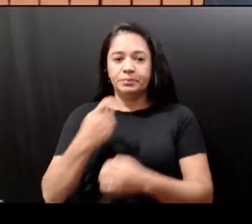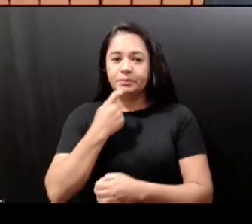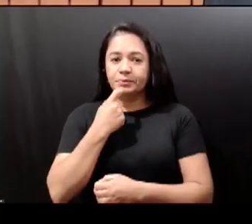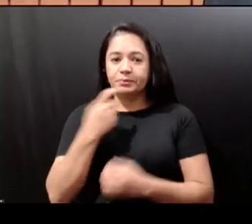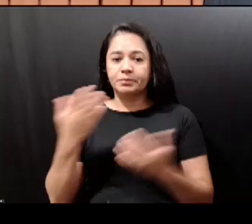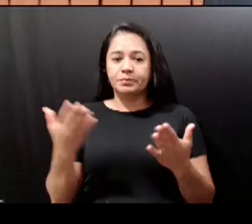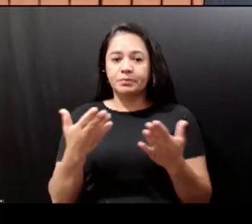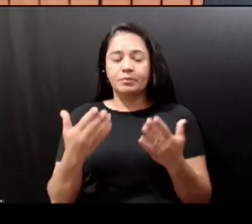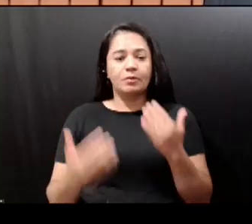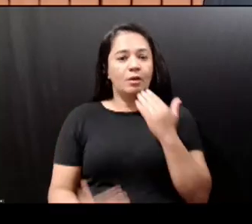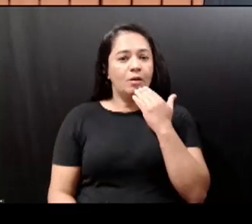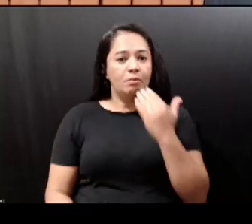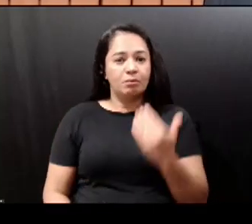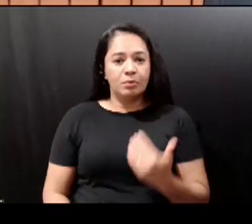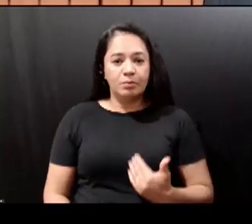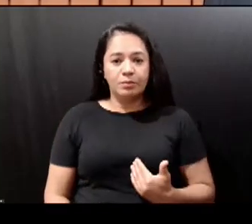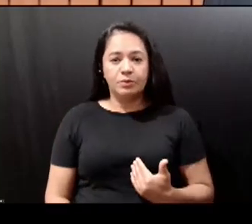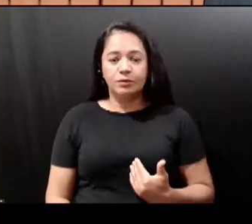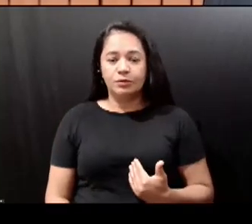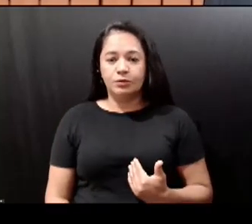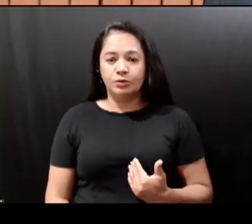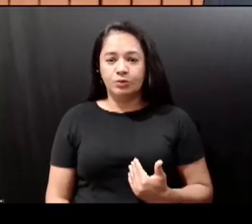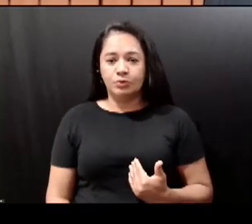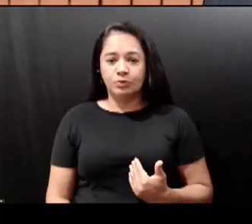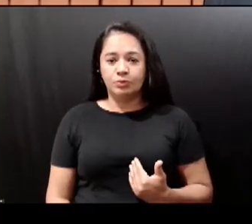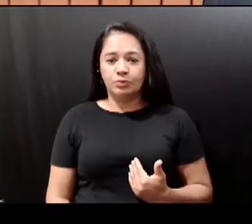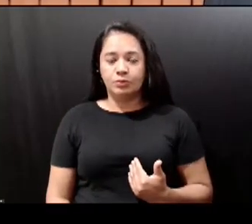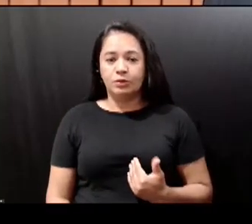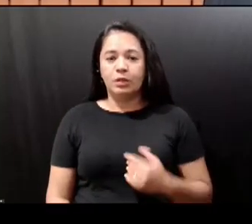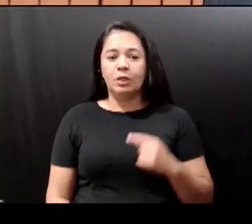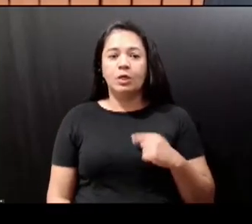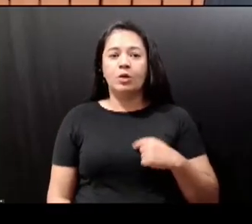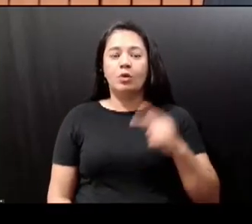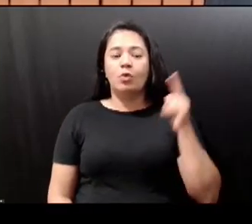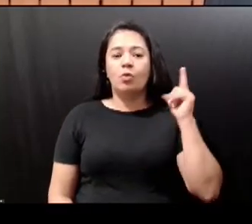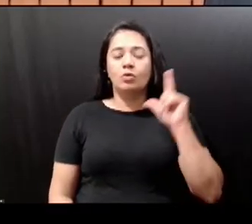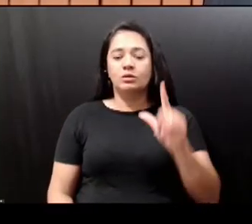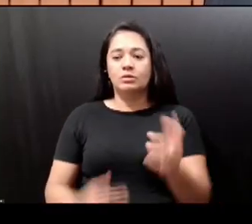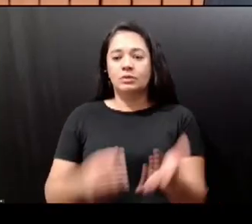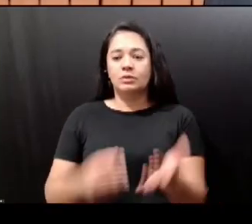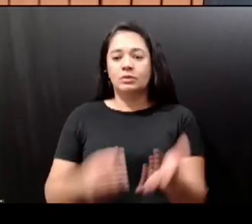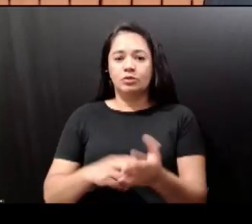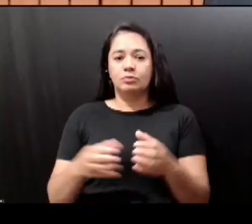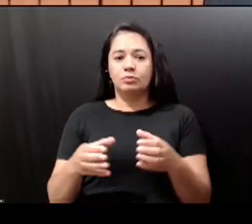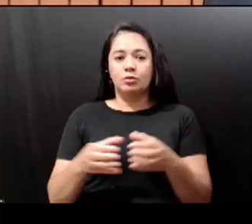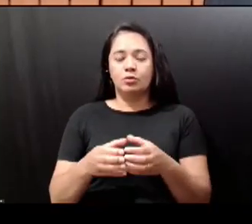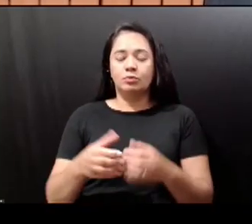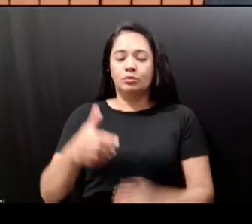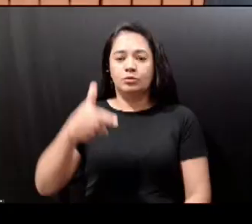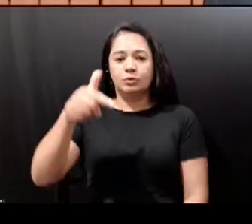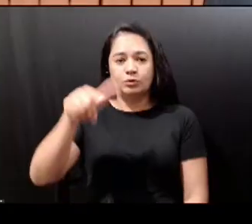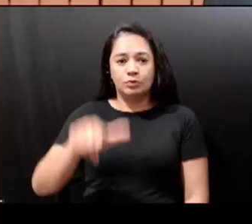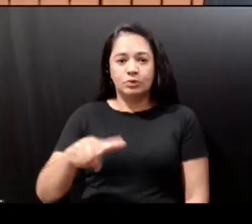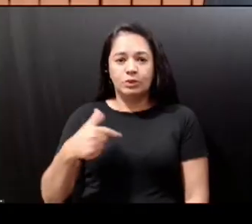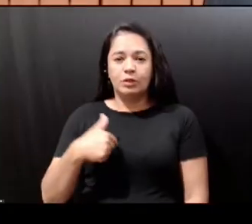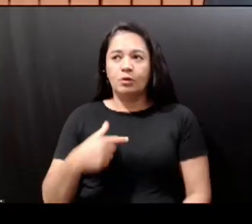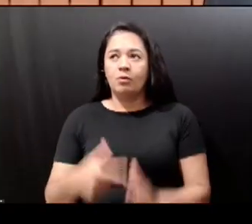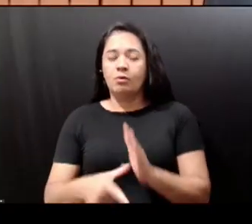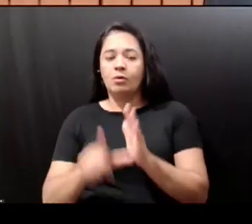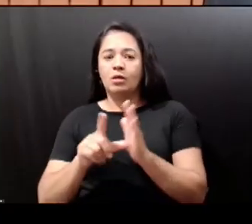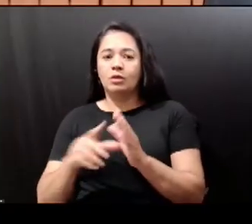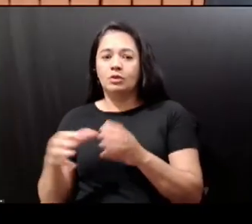e sugeriu para que eu pudesse estar assumindo essa comissão novamente. Eu estava presidindo a comissão